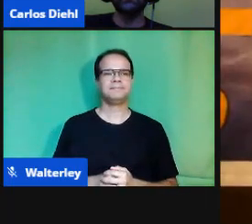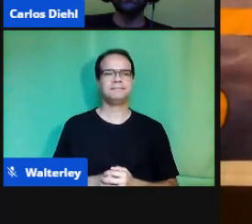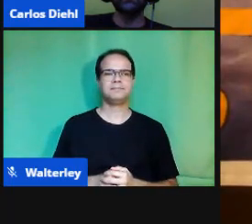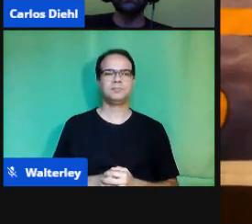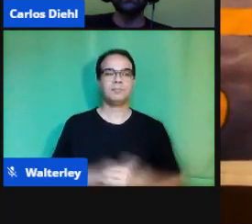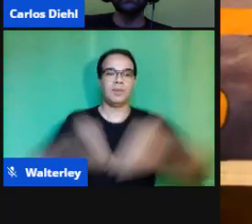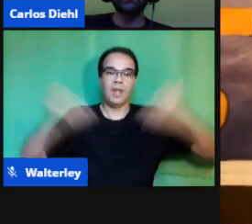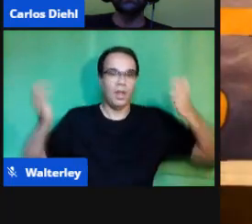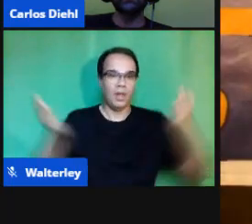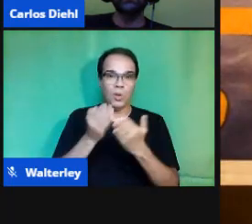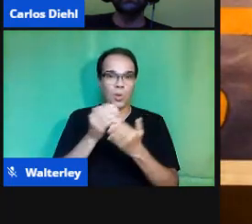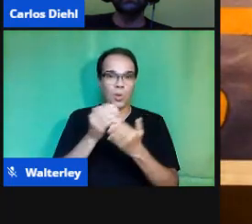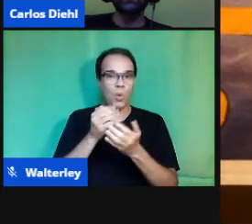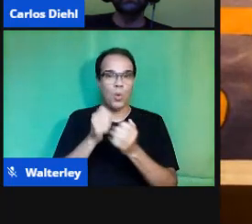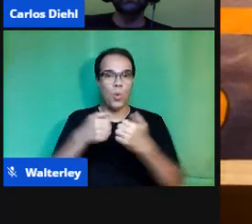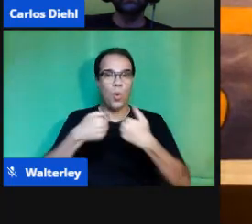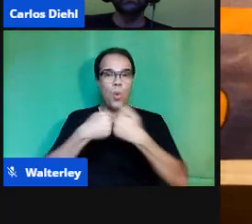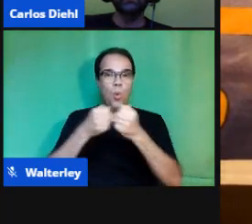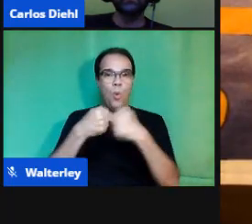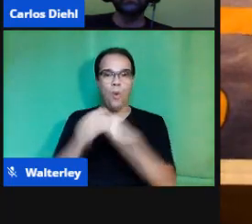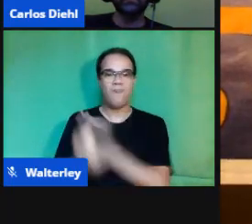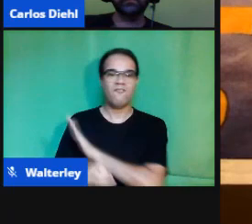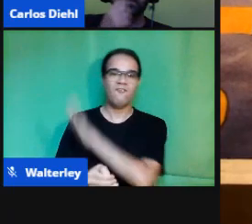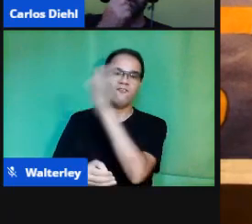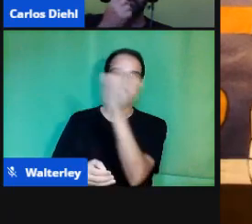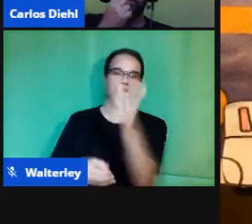Vou para a cidade.